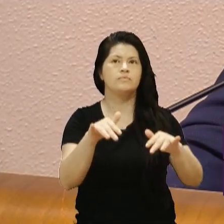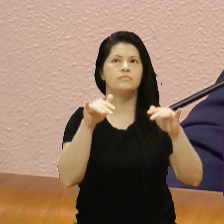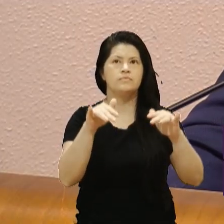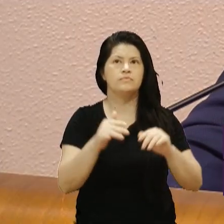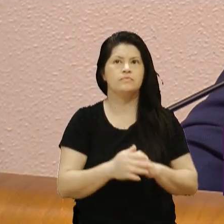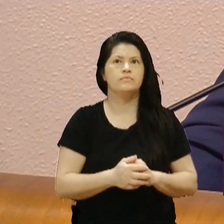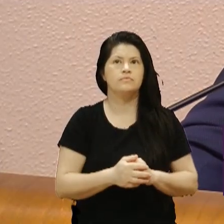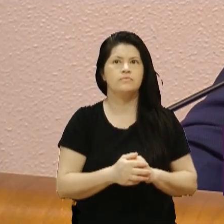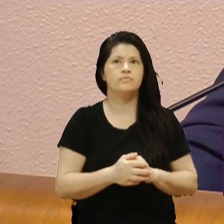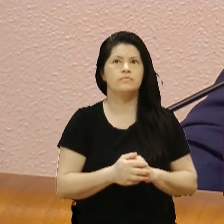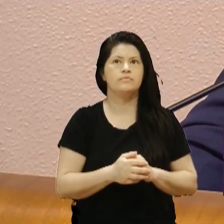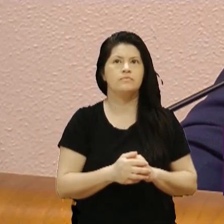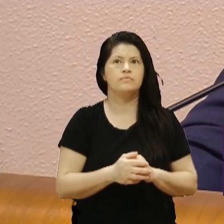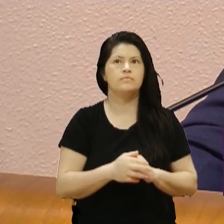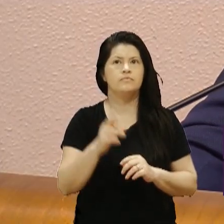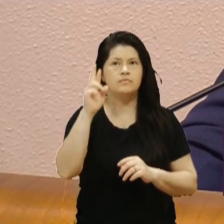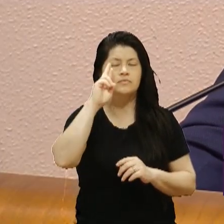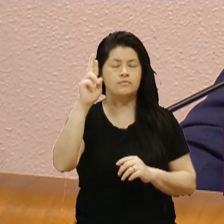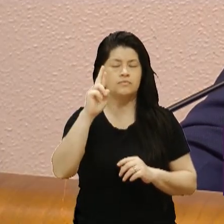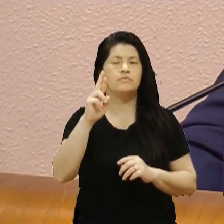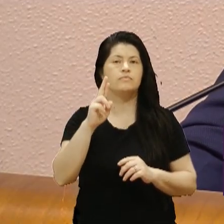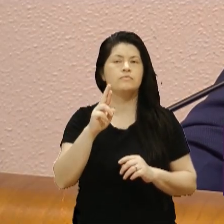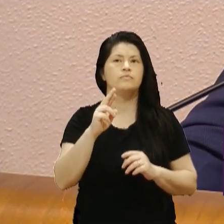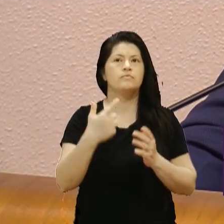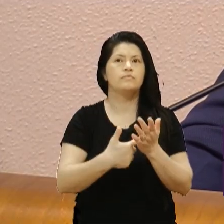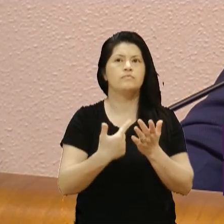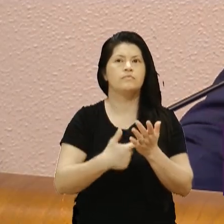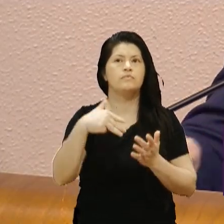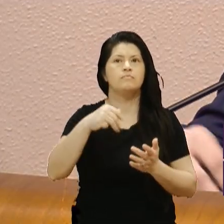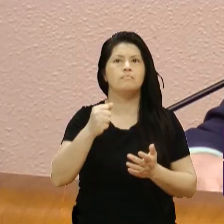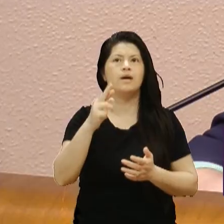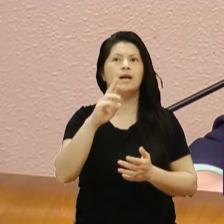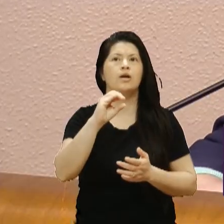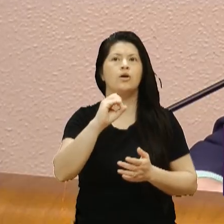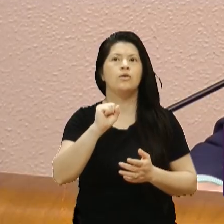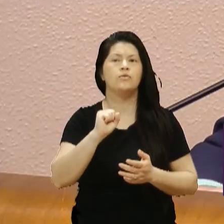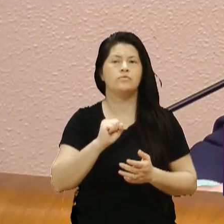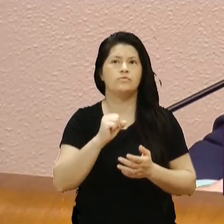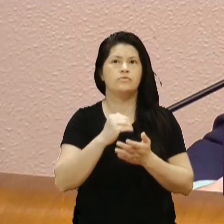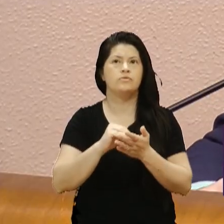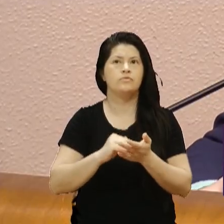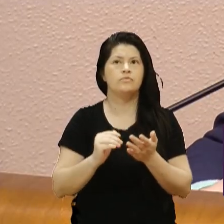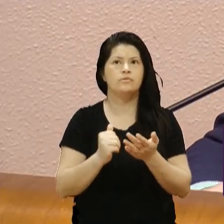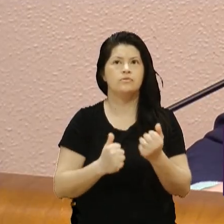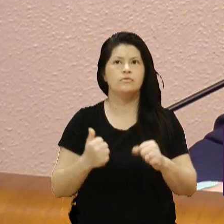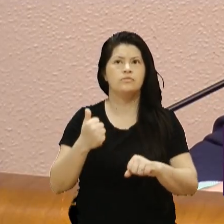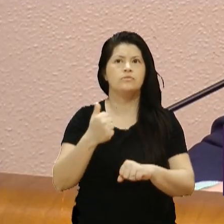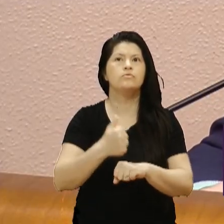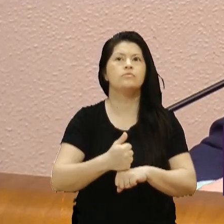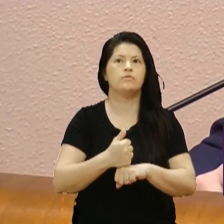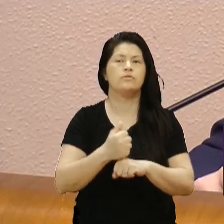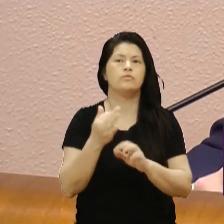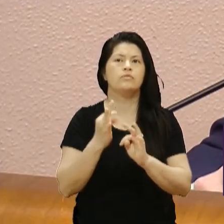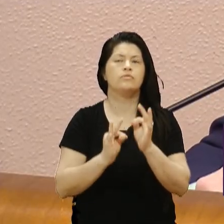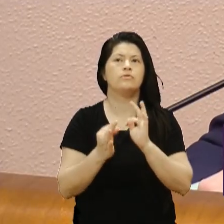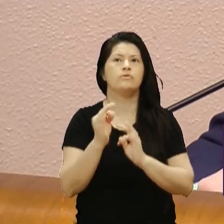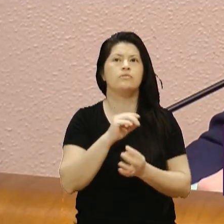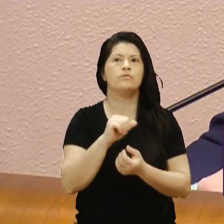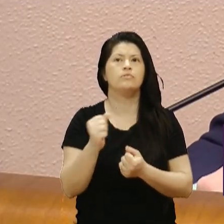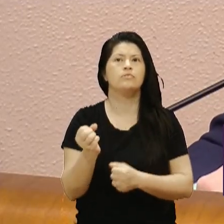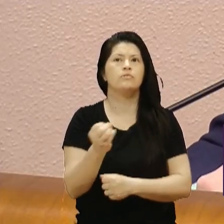solene. Diretor da Livraria Rossi, senhor Marcos Rossi. Secretário adjunto de Administração, Tecnologia e Inovação